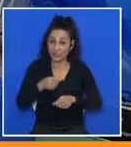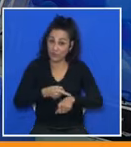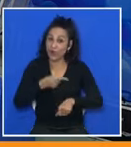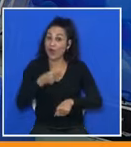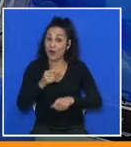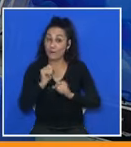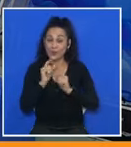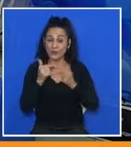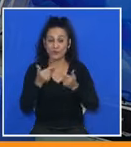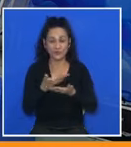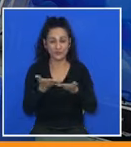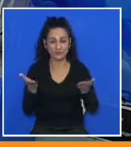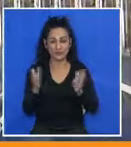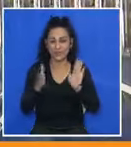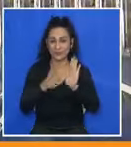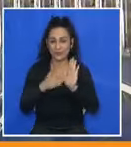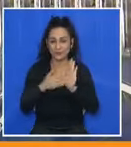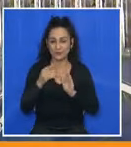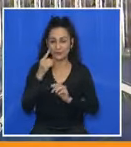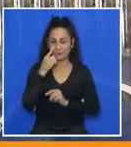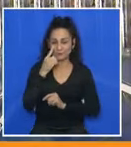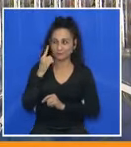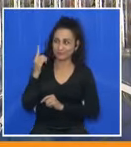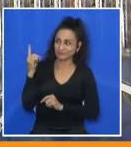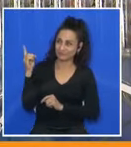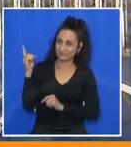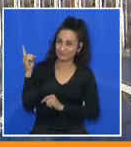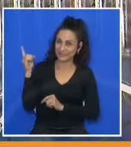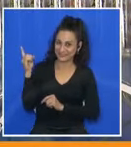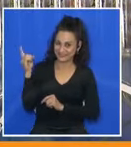Chegou a hora. Boa sorte para você que apostou. Bolas posicionadas.